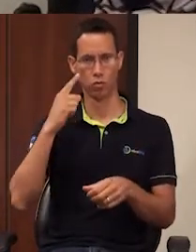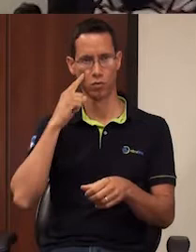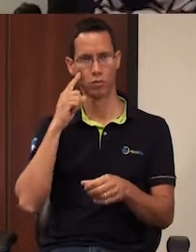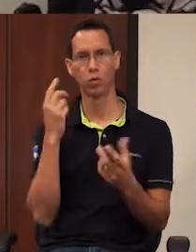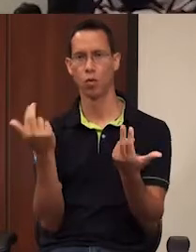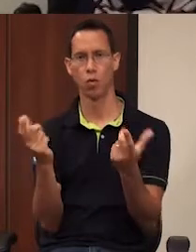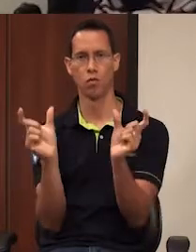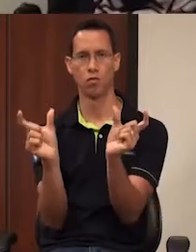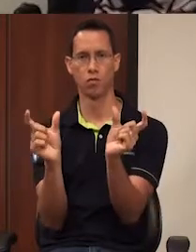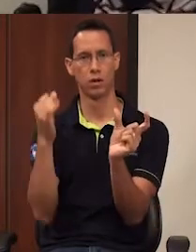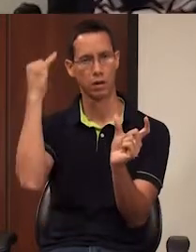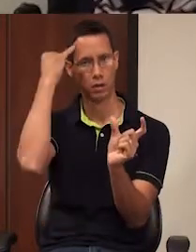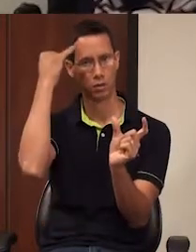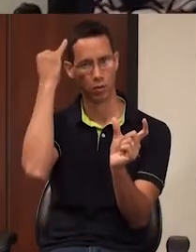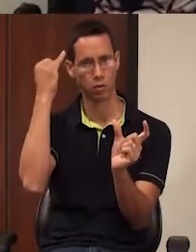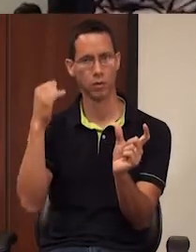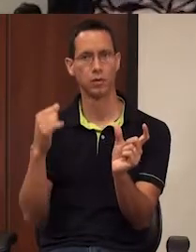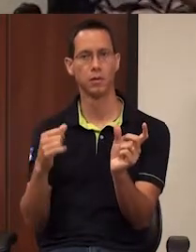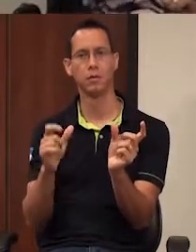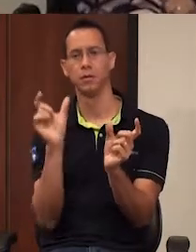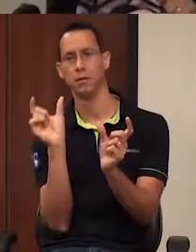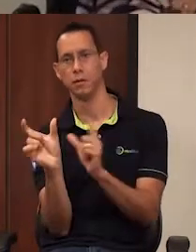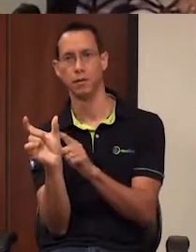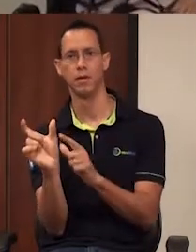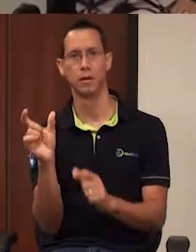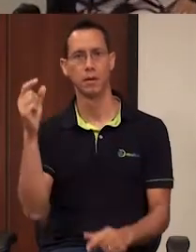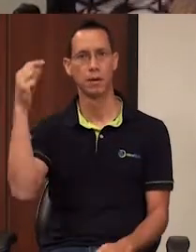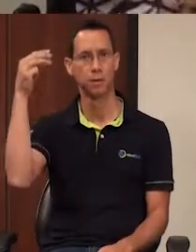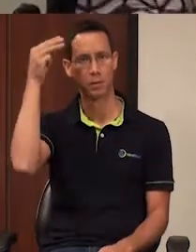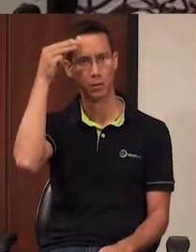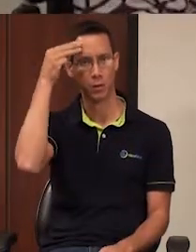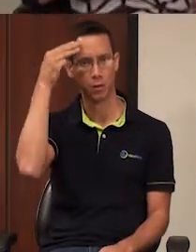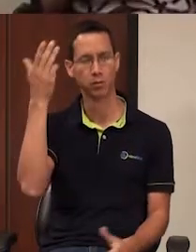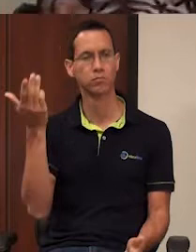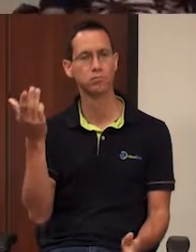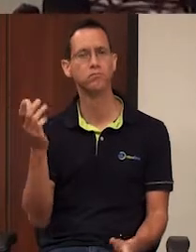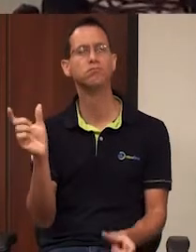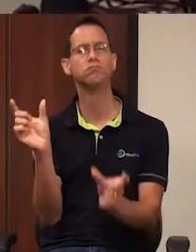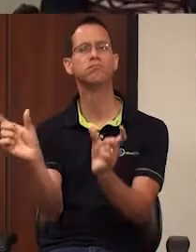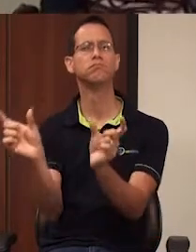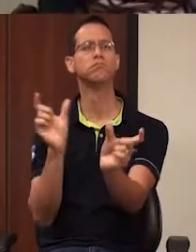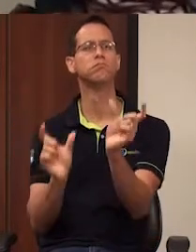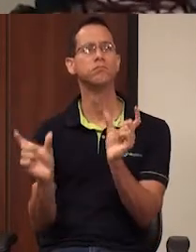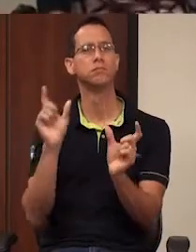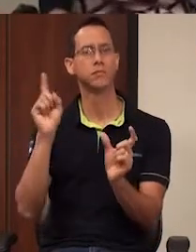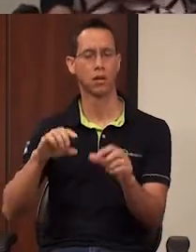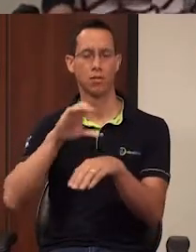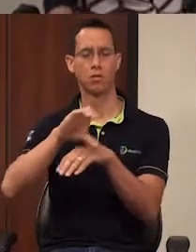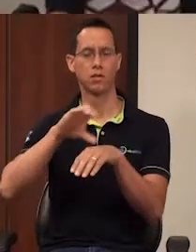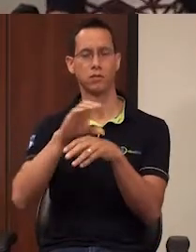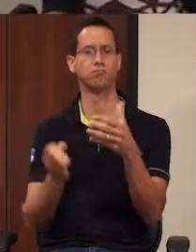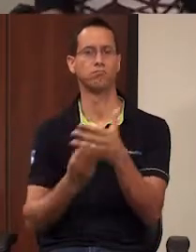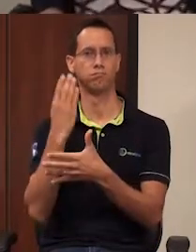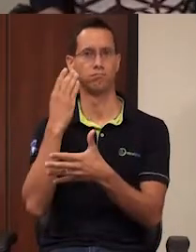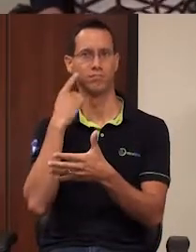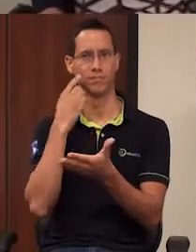o intelectual e o mental. Né? E da onde veio essa coisa do intelectual e do mental? Foi do surgimento da Convenção, porque na época em